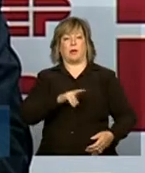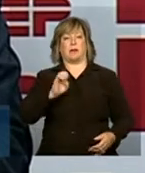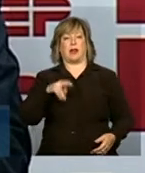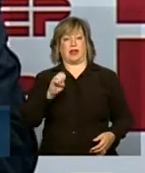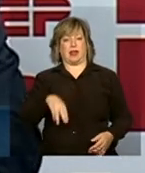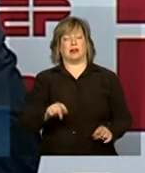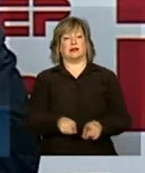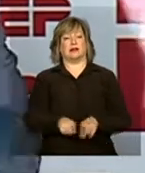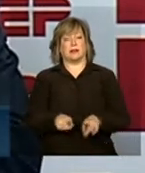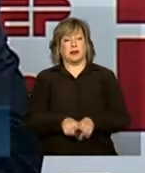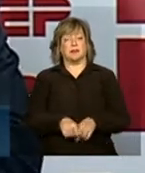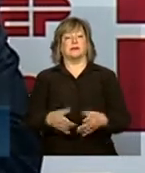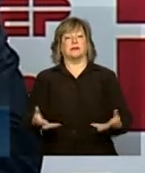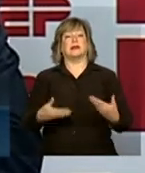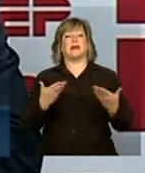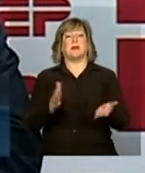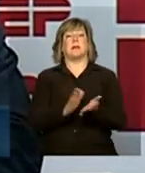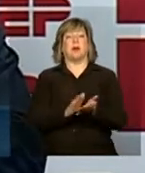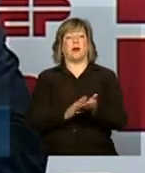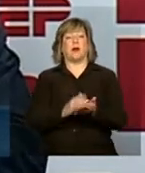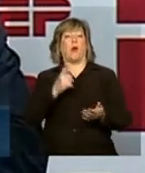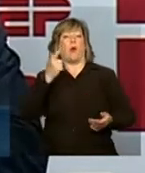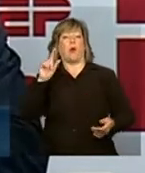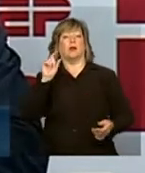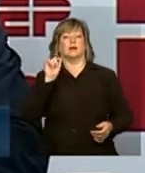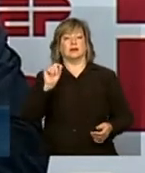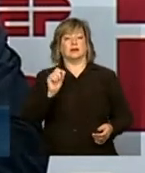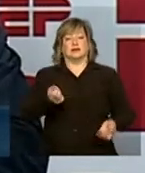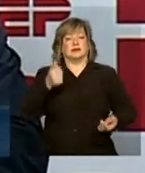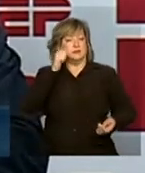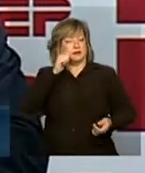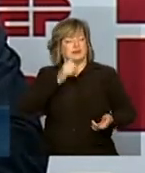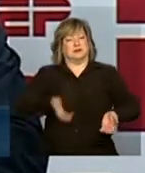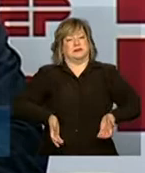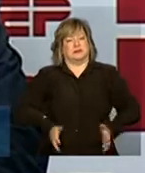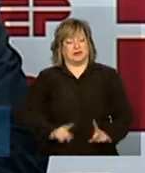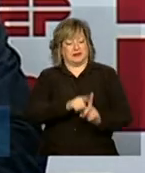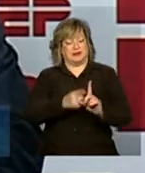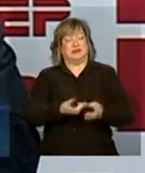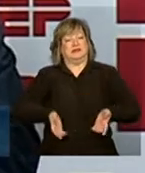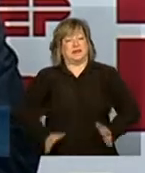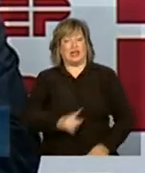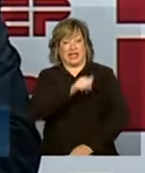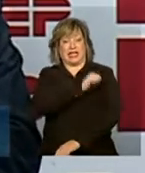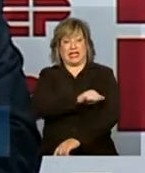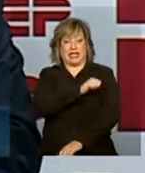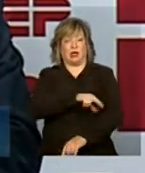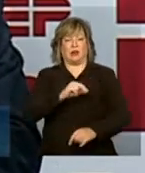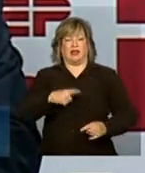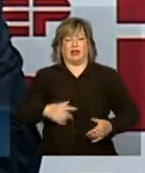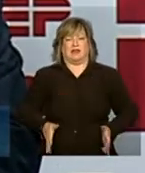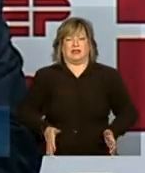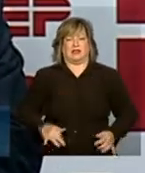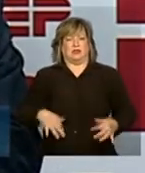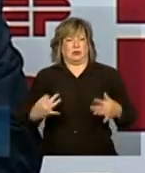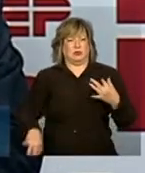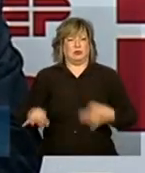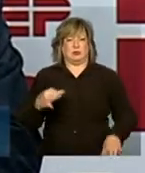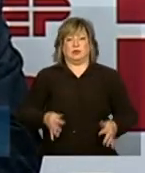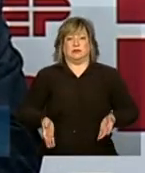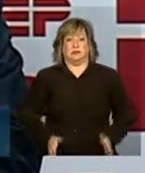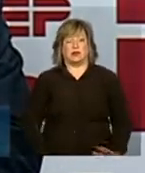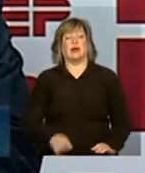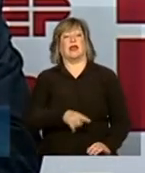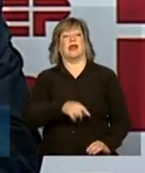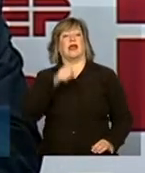também parabenizar uma outra parturiente hoje no Rio de Janeiro, que, apesar das fortes contrações do trabalho de parto,